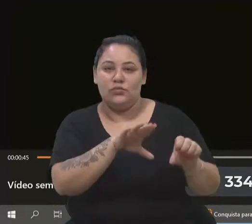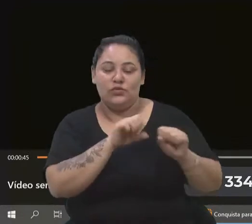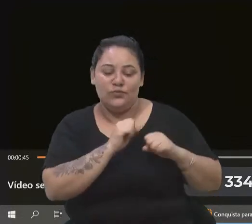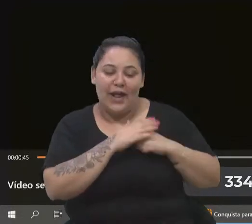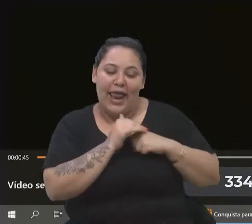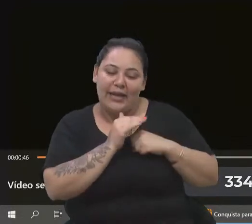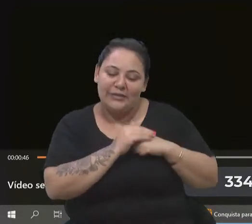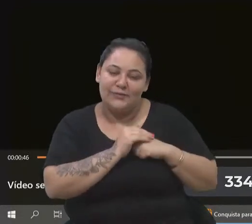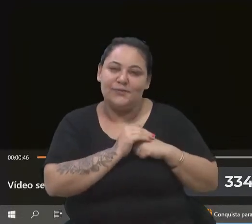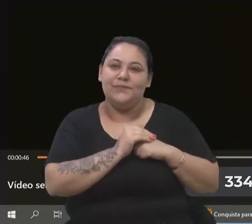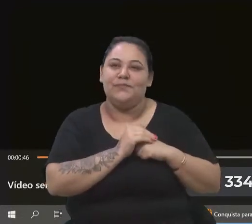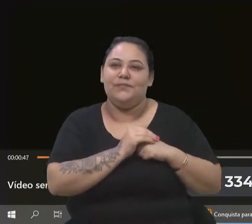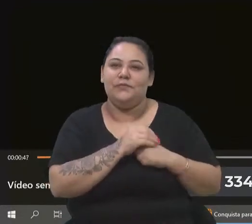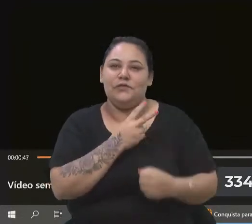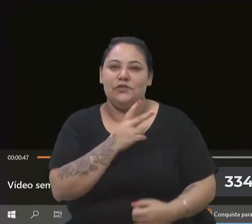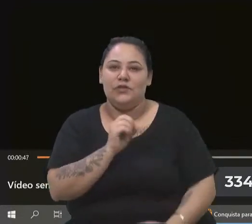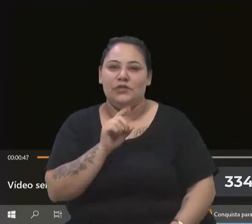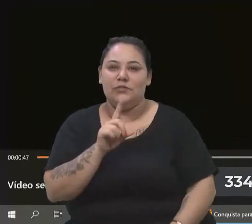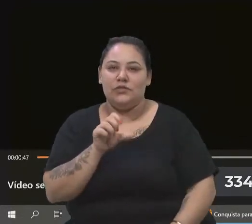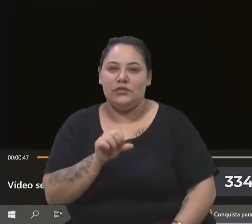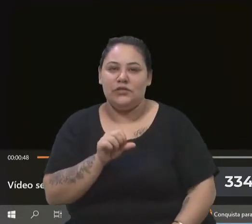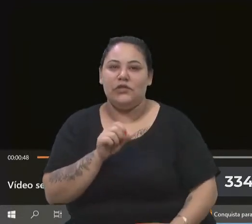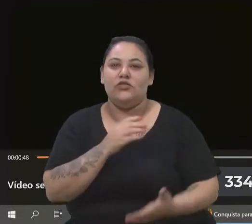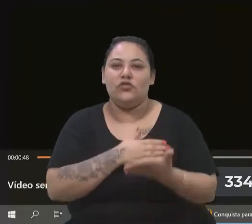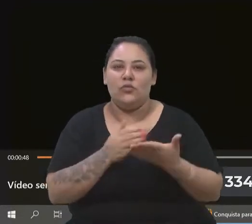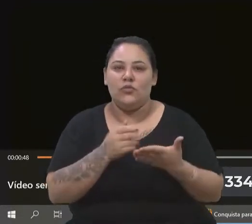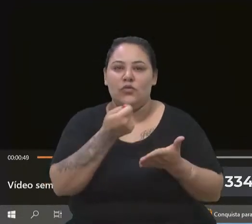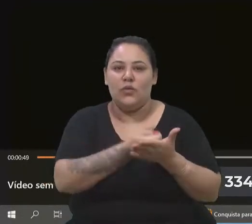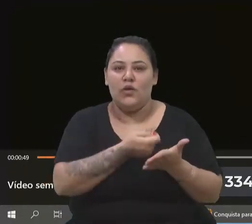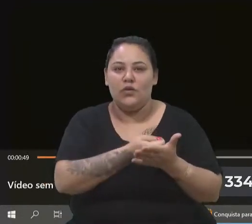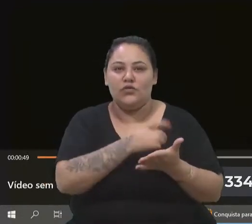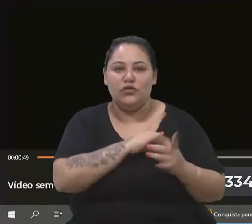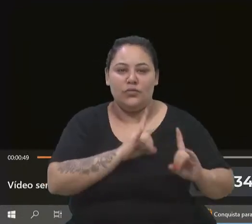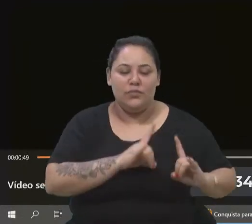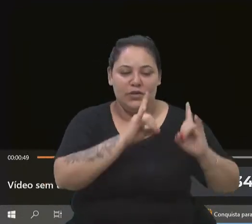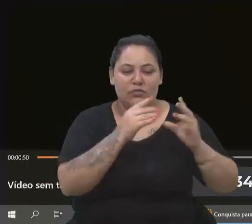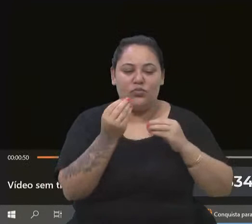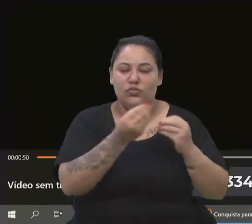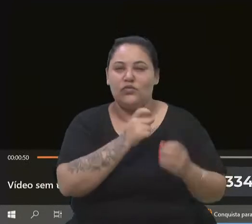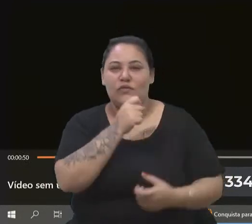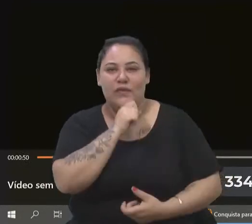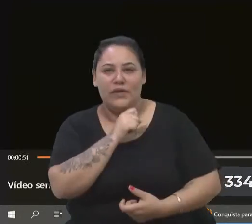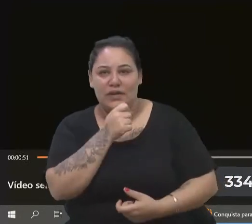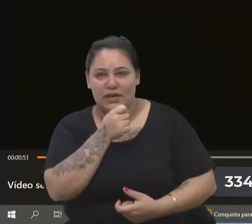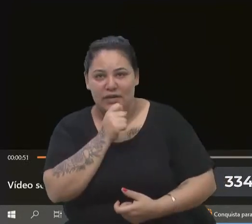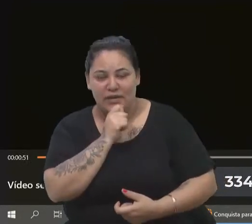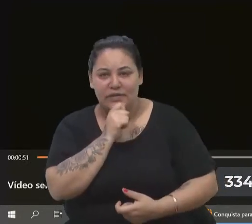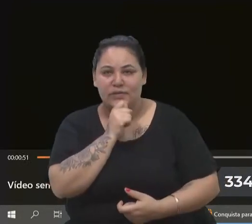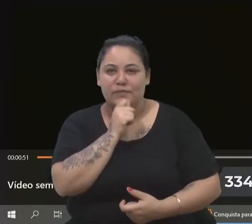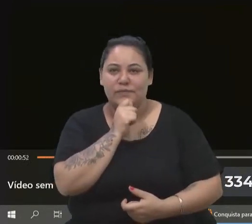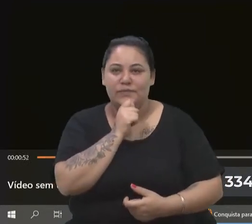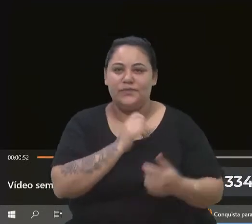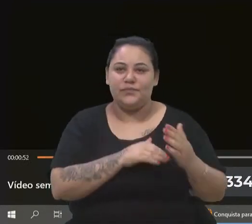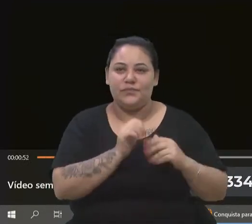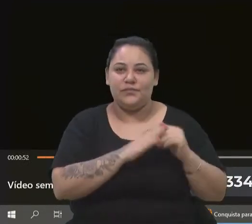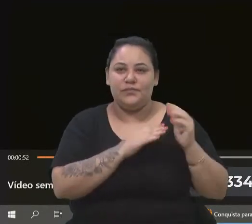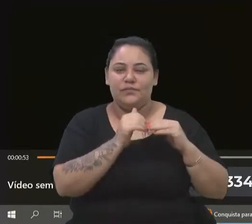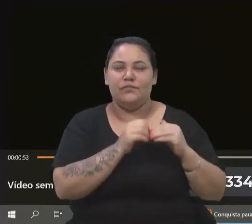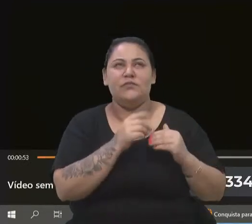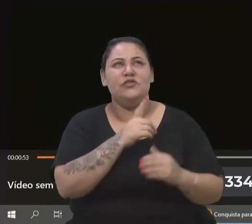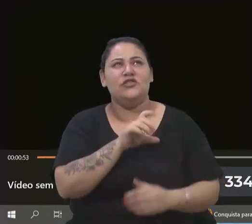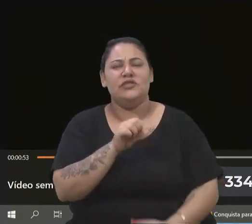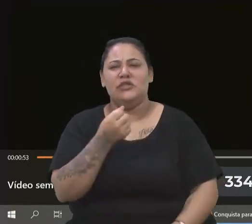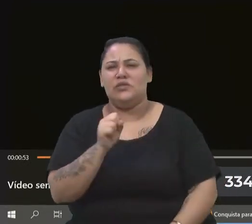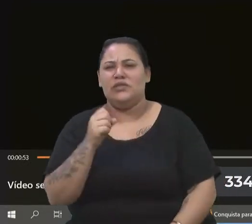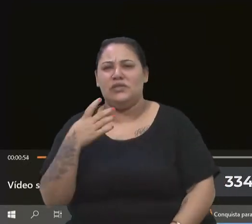agradável. E em 2019 a gente começou uma luta. Tinha um prédio muito velho, que ele tinha sido construído lá em